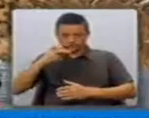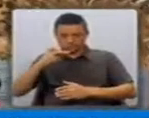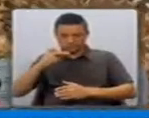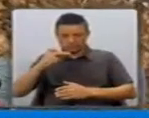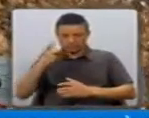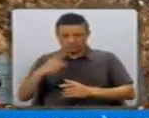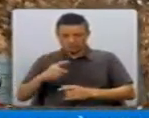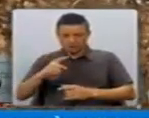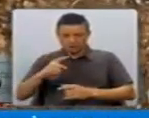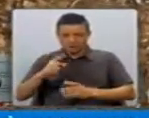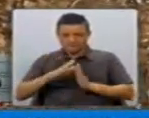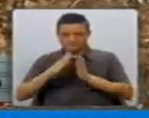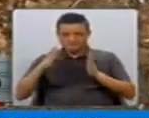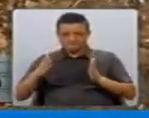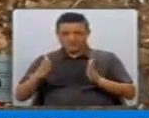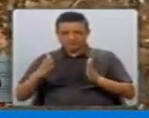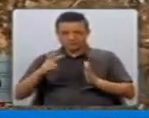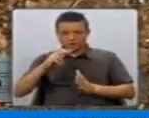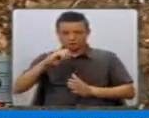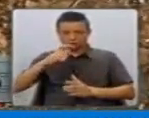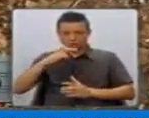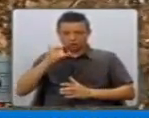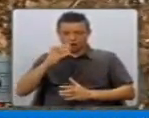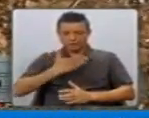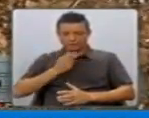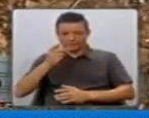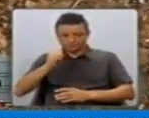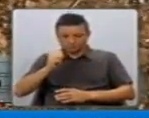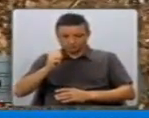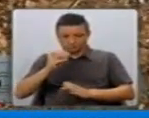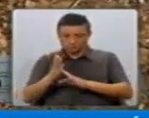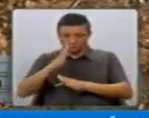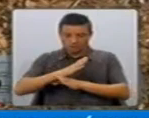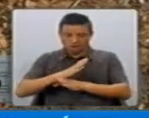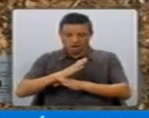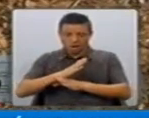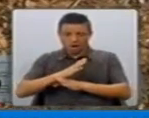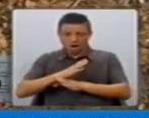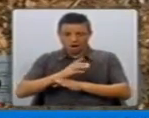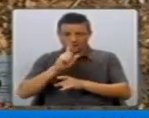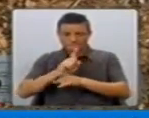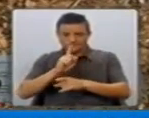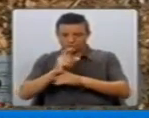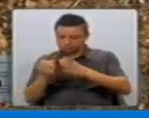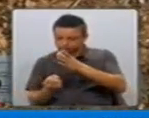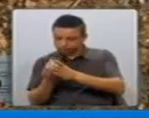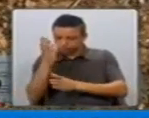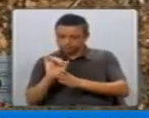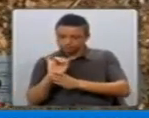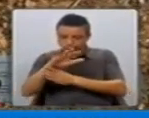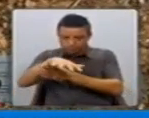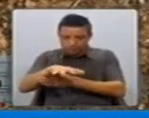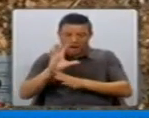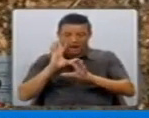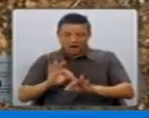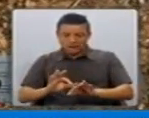momento considerado o maior dos asteroides, que num passado muito ancestral terá tido até mesmo erupções vulcânicas. Imagina tu que